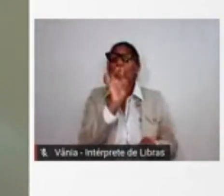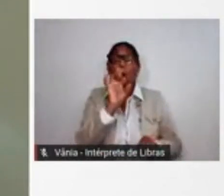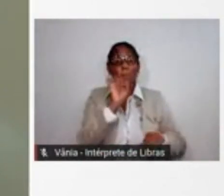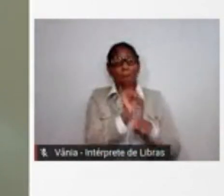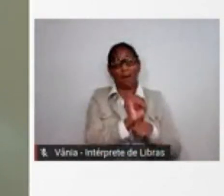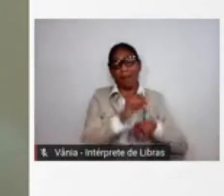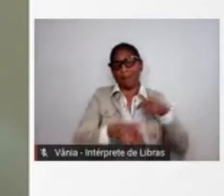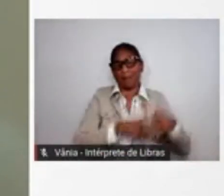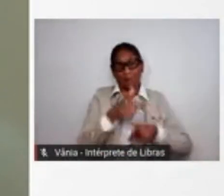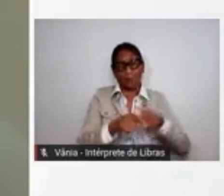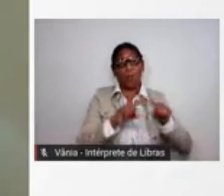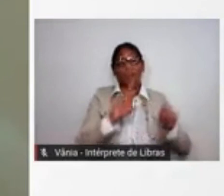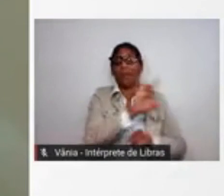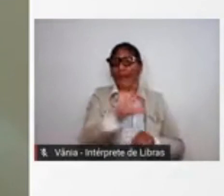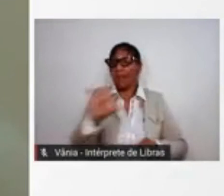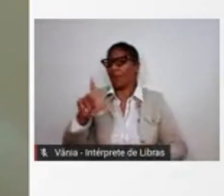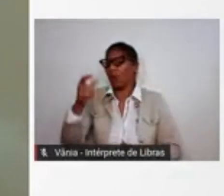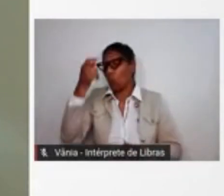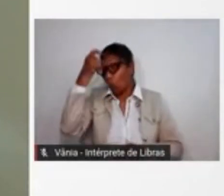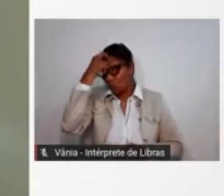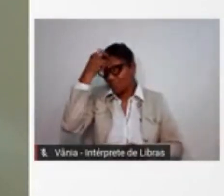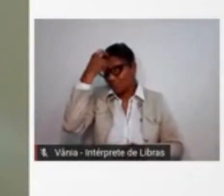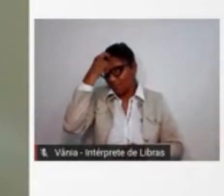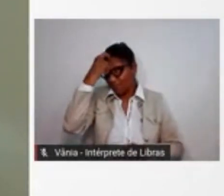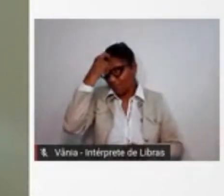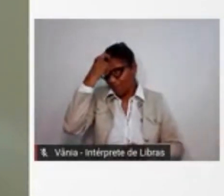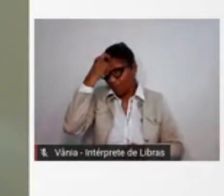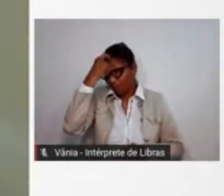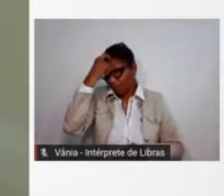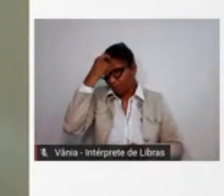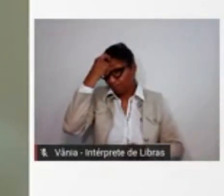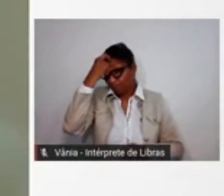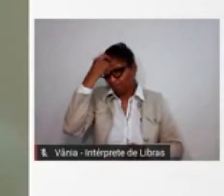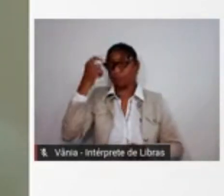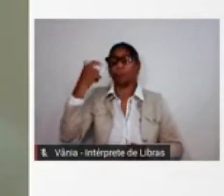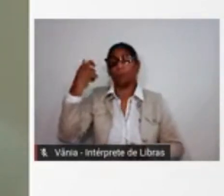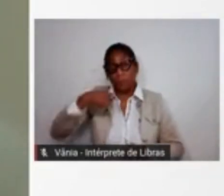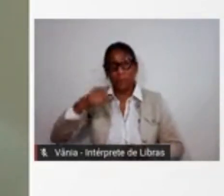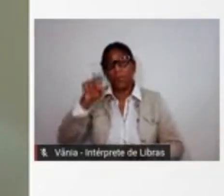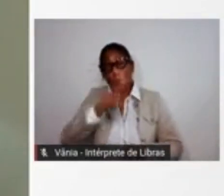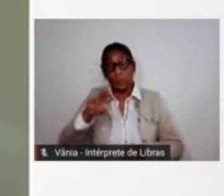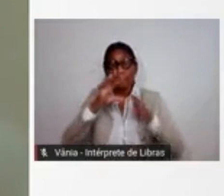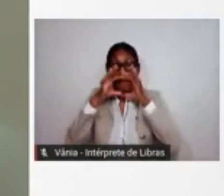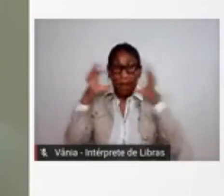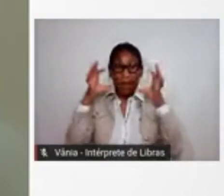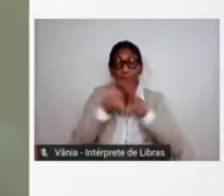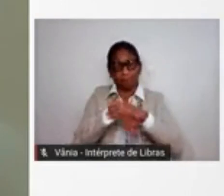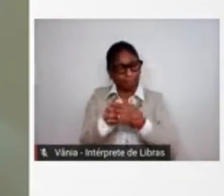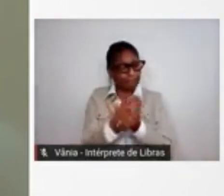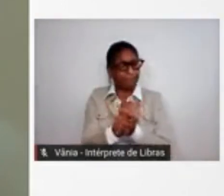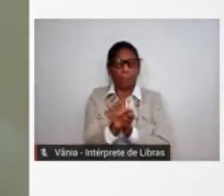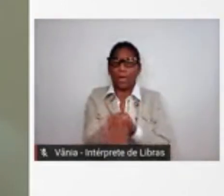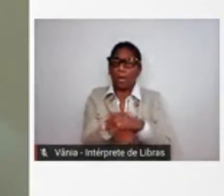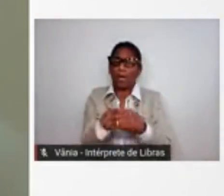desta conscientização de que as pessoas devem usar máscaras, devem higienizar constantemente as